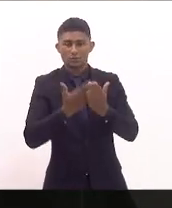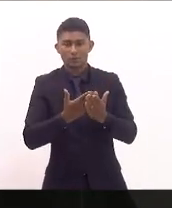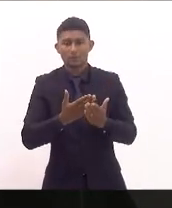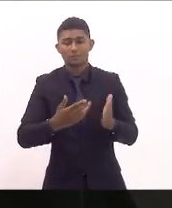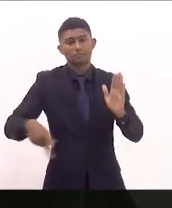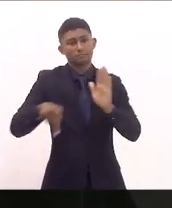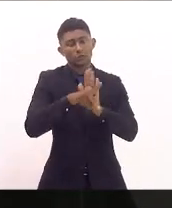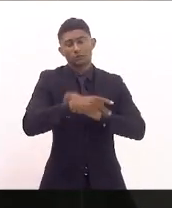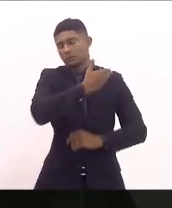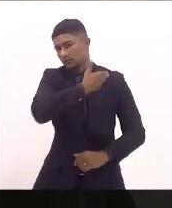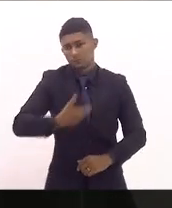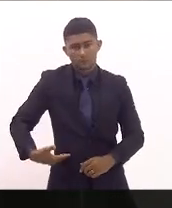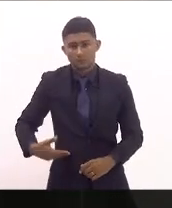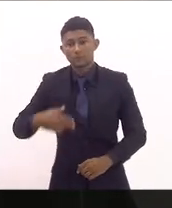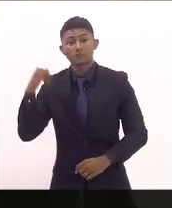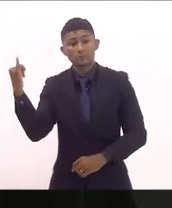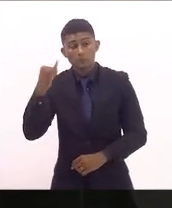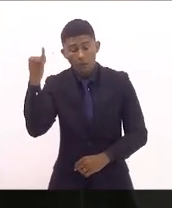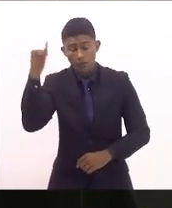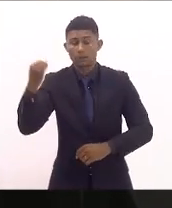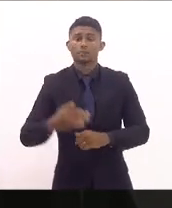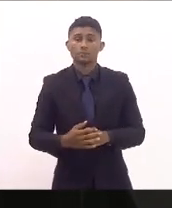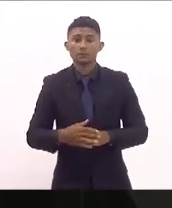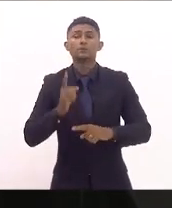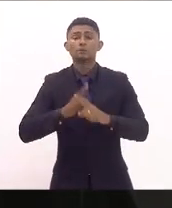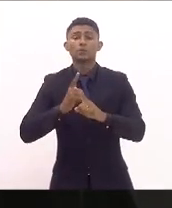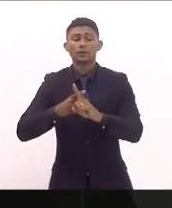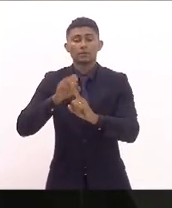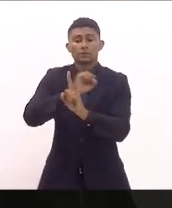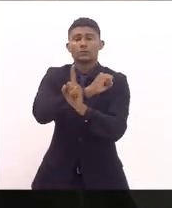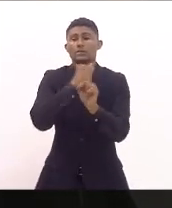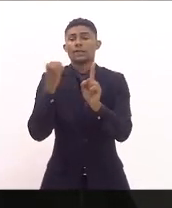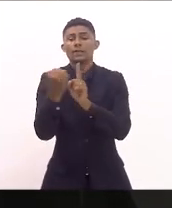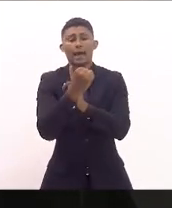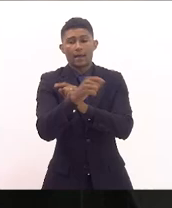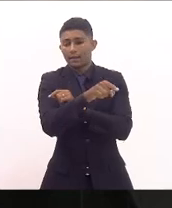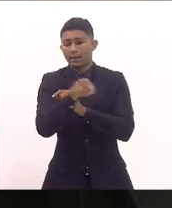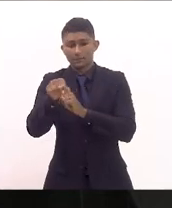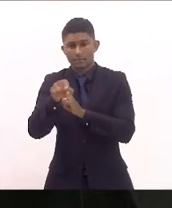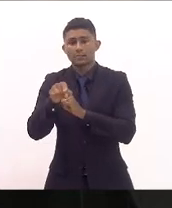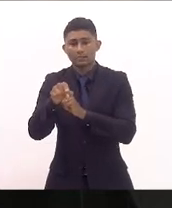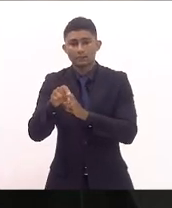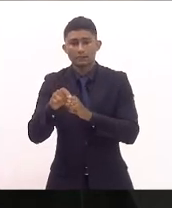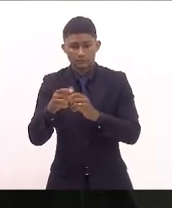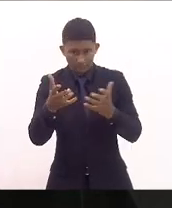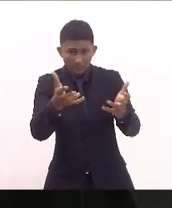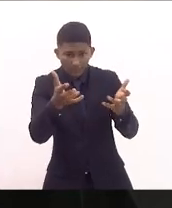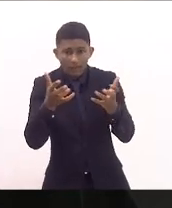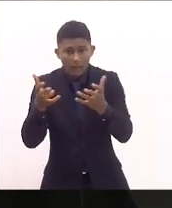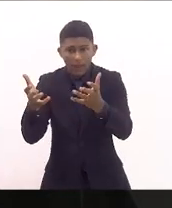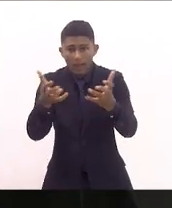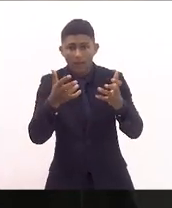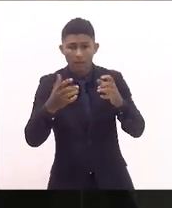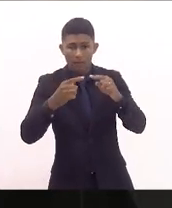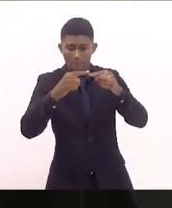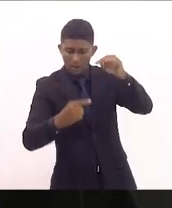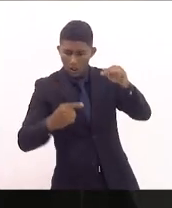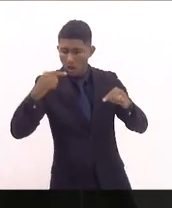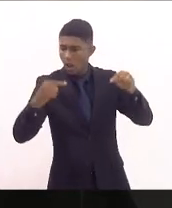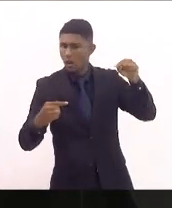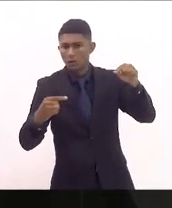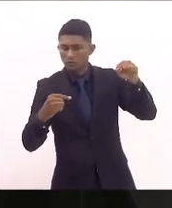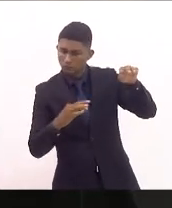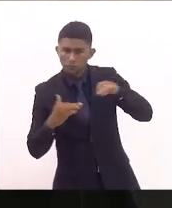fundamental para pensar qualquer modelo de sociedade que tenha como objetivo reduzir as desigualdades